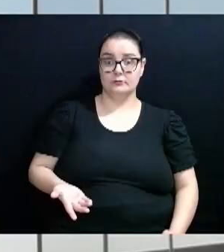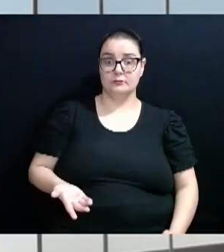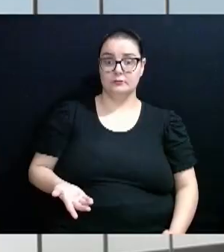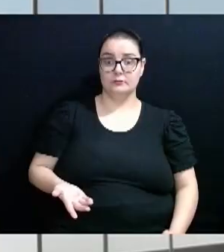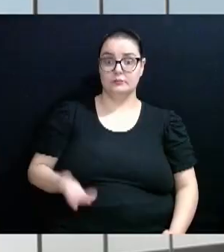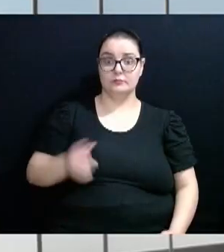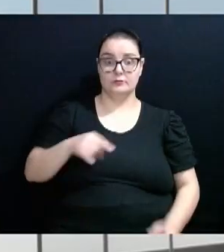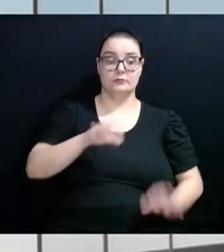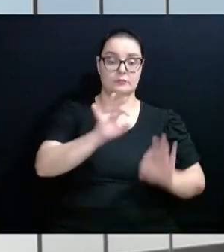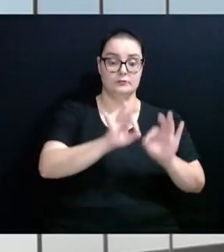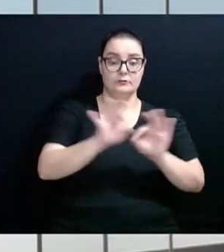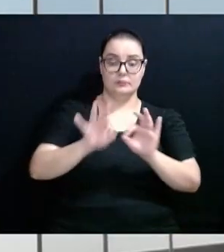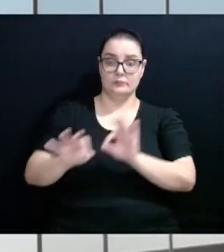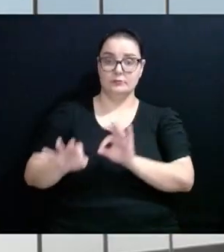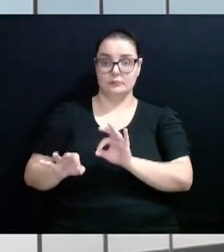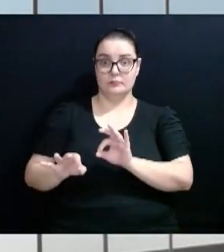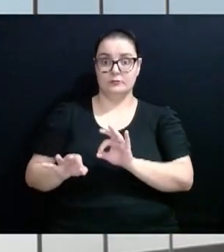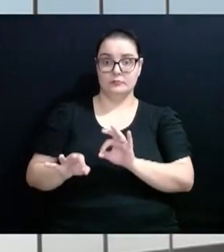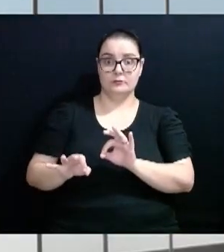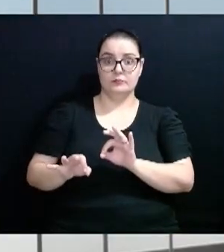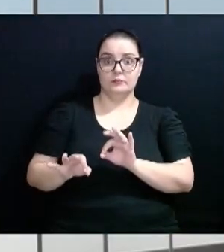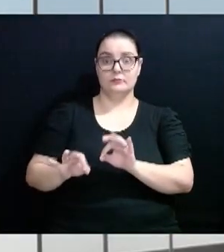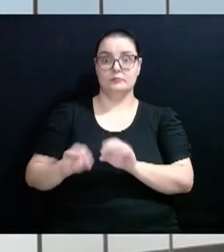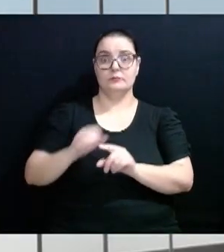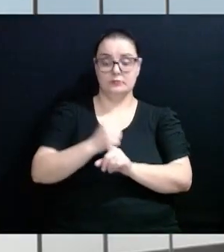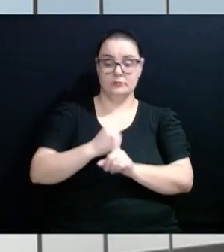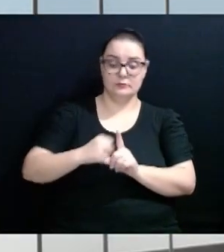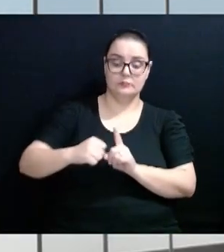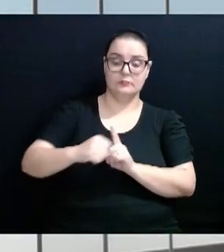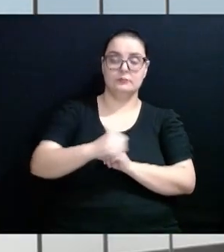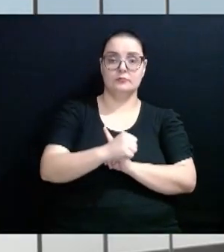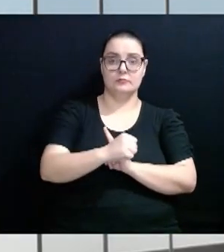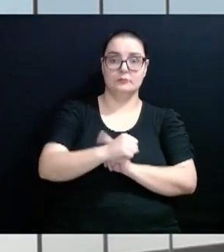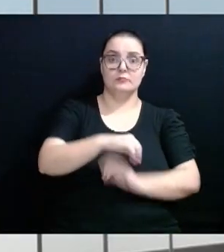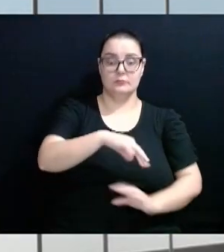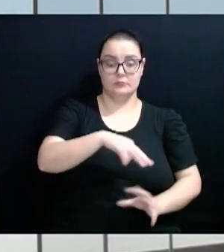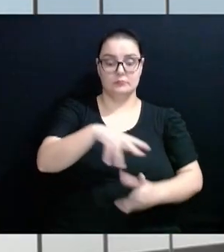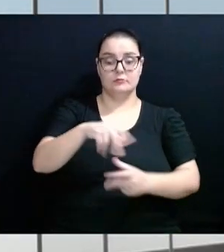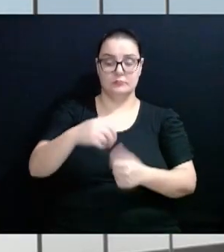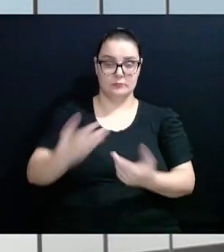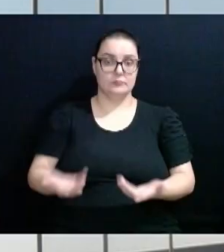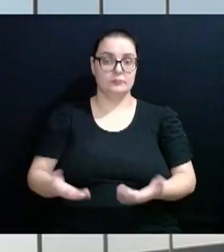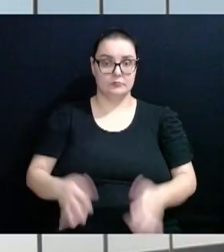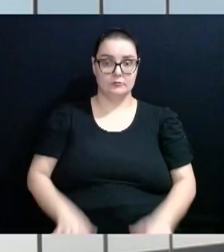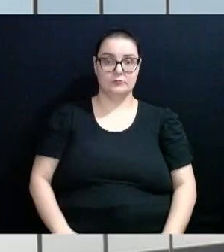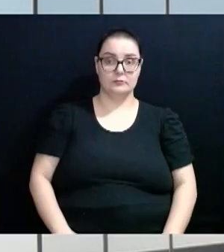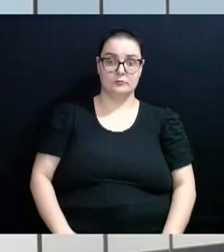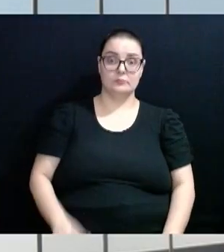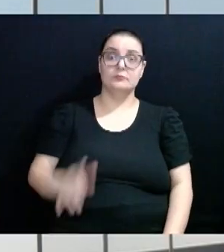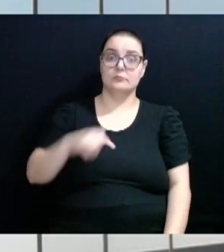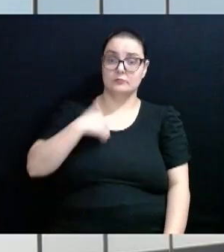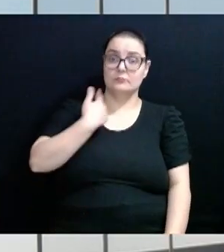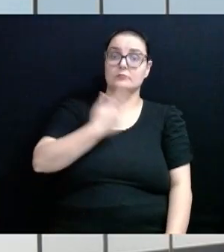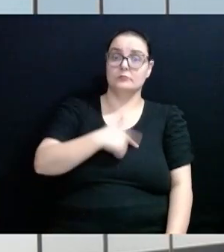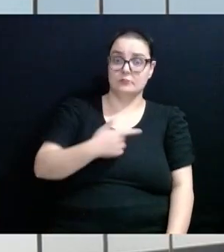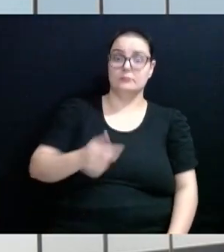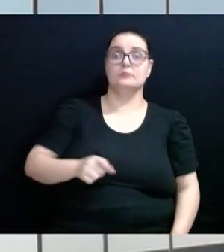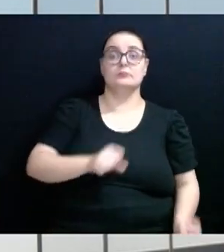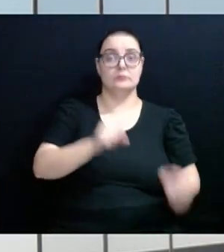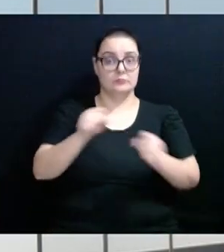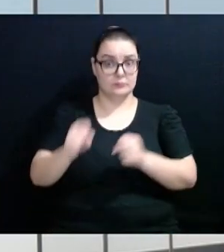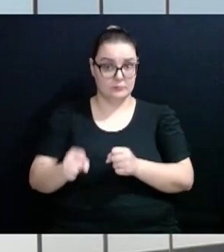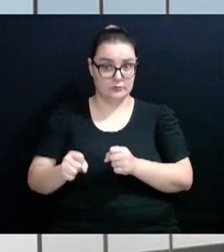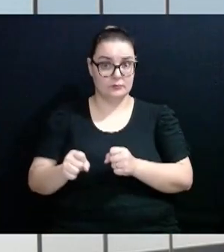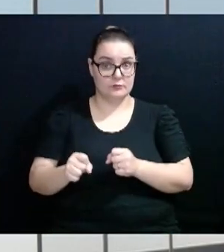organizam, né, digamos assim, a sociedade mundial. Então nós podemos até questionar